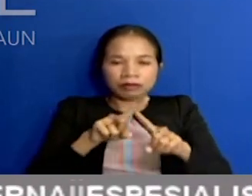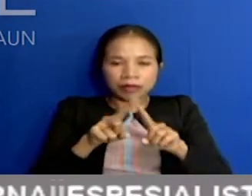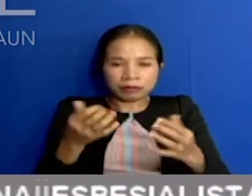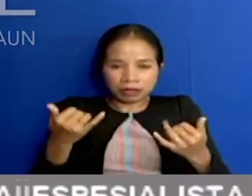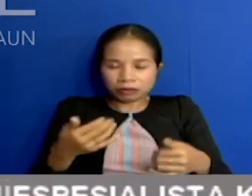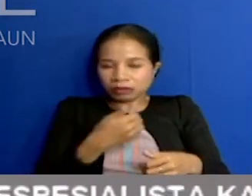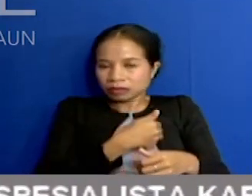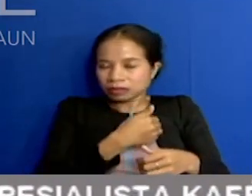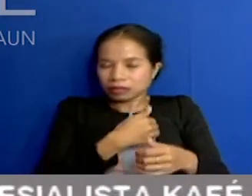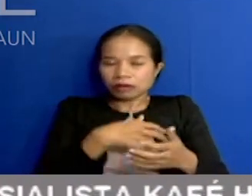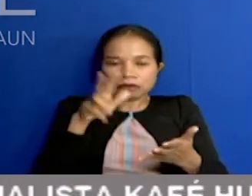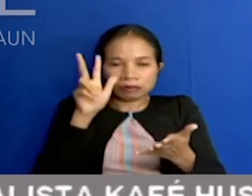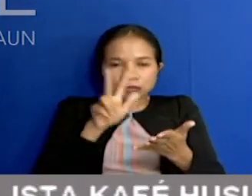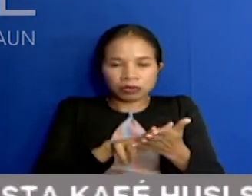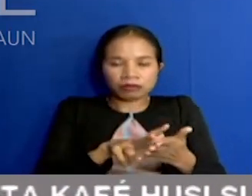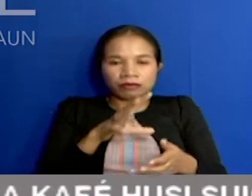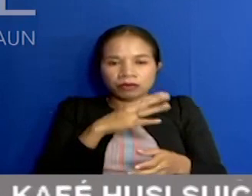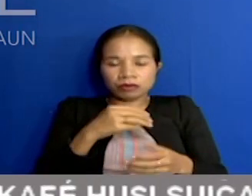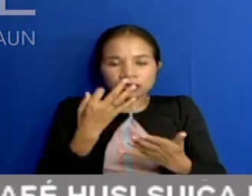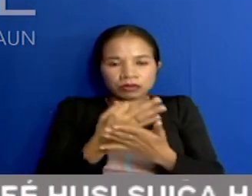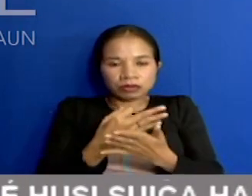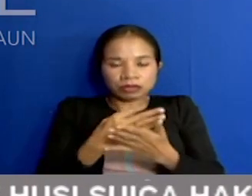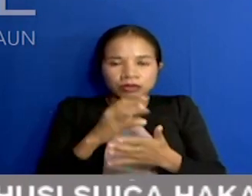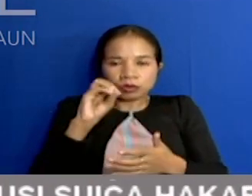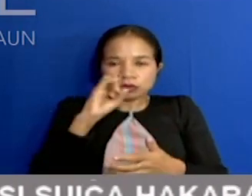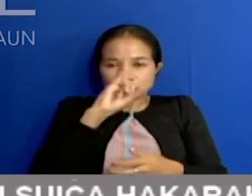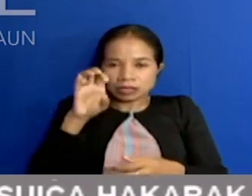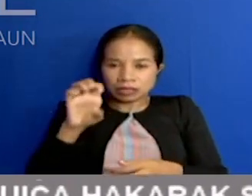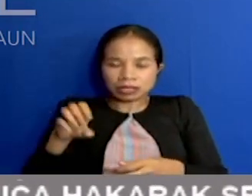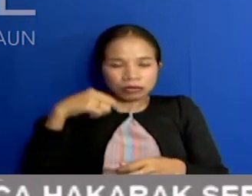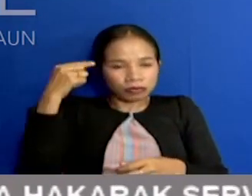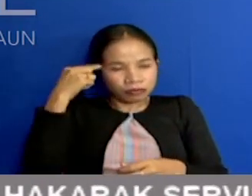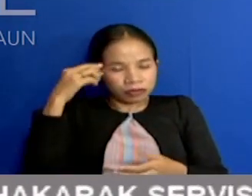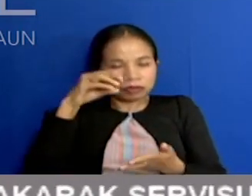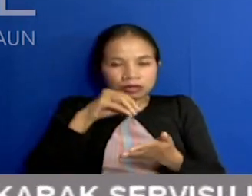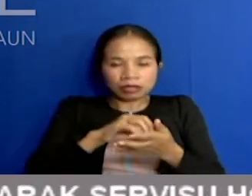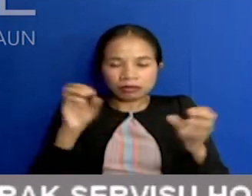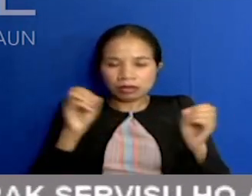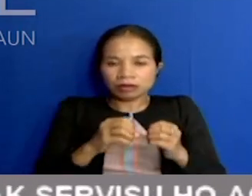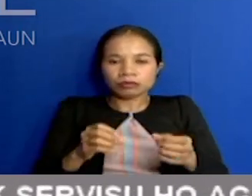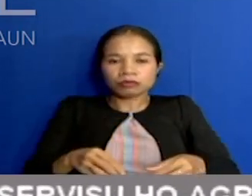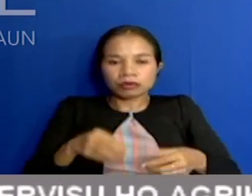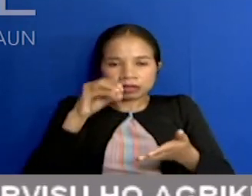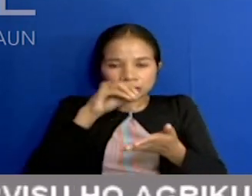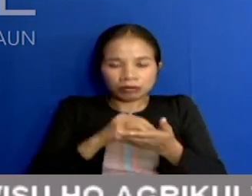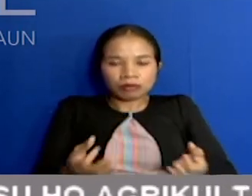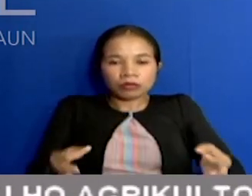deu que ratifica. No nosso Orçamento Geral Estado, nebe governo elabora, la dunta importância